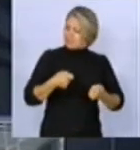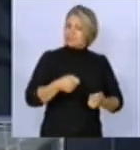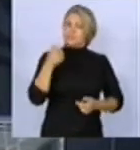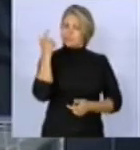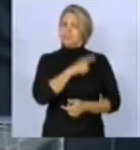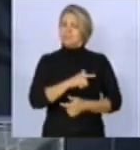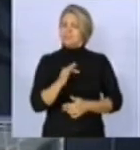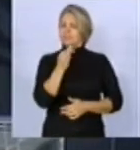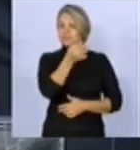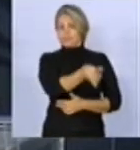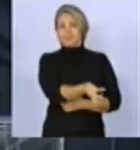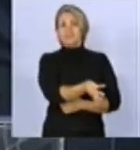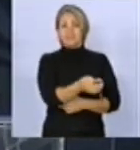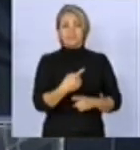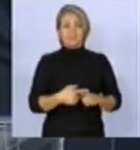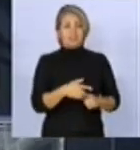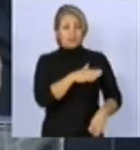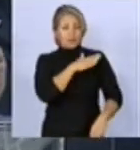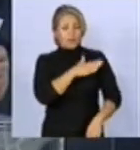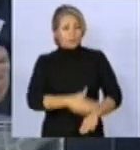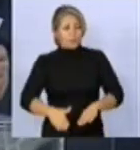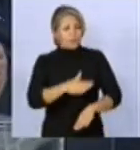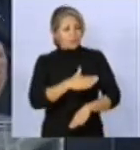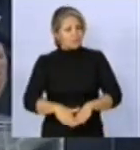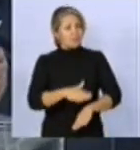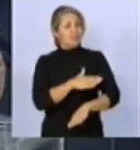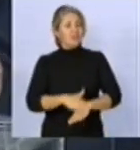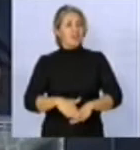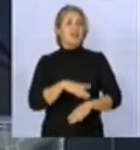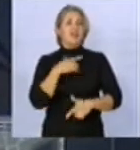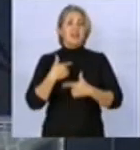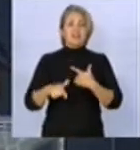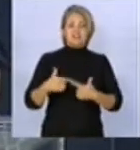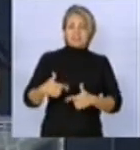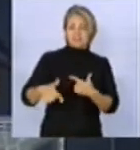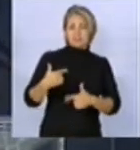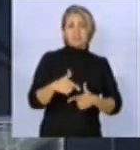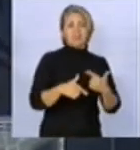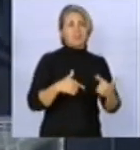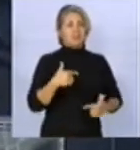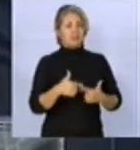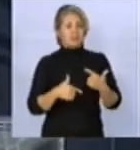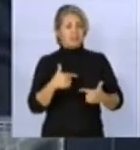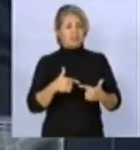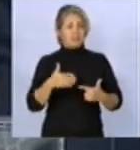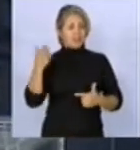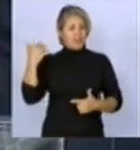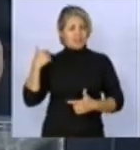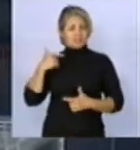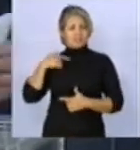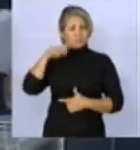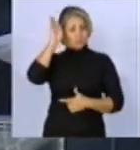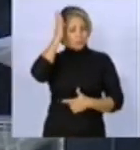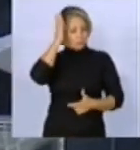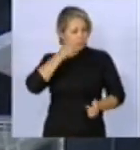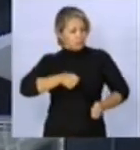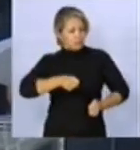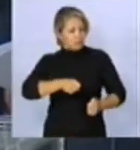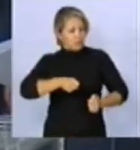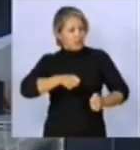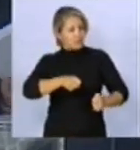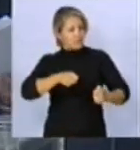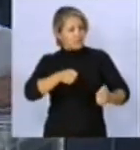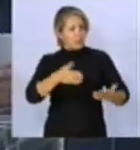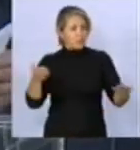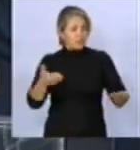lá que cortavam trabalha de tirava tava no burro Hoje é a máquina que